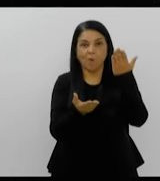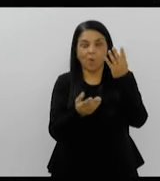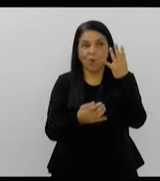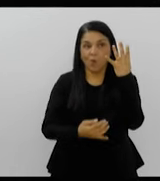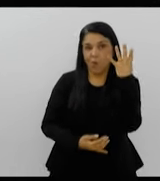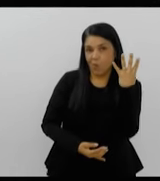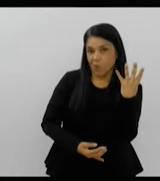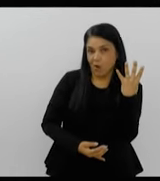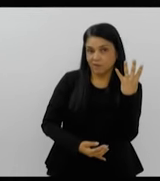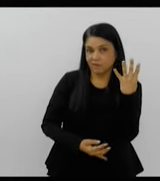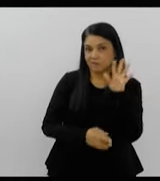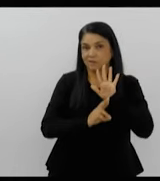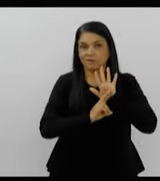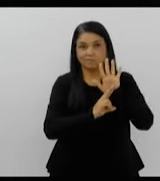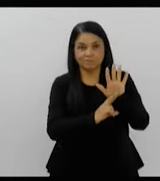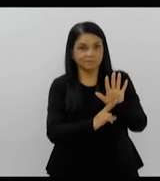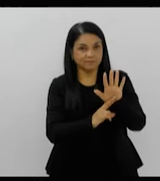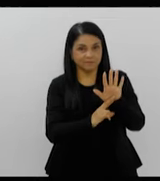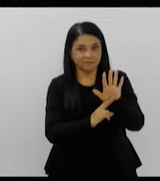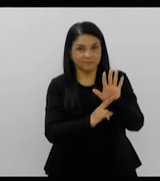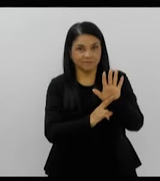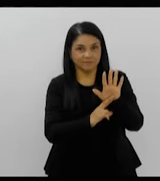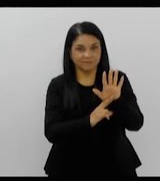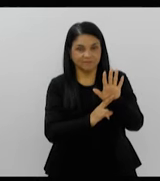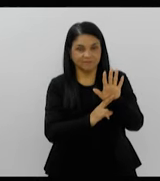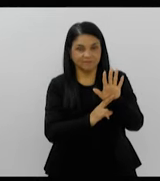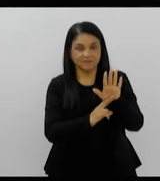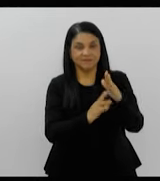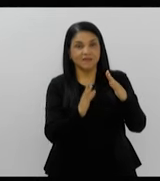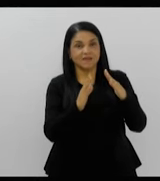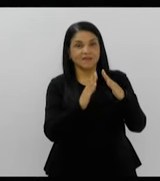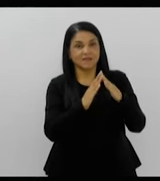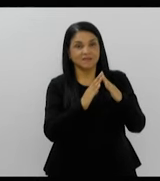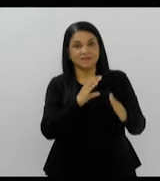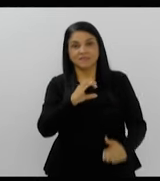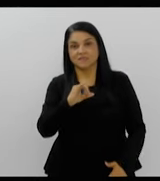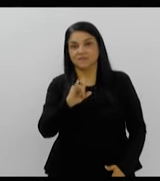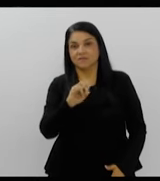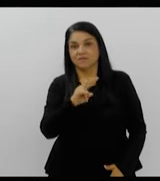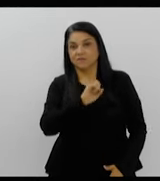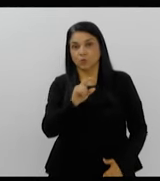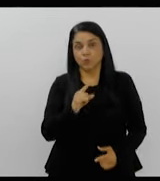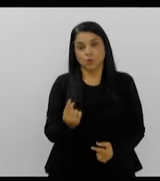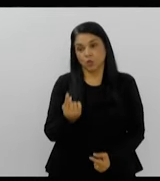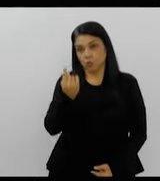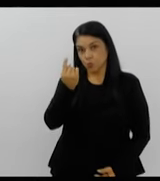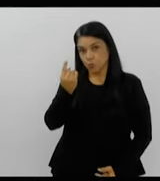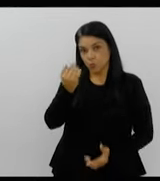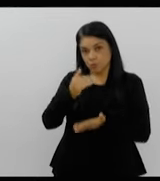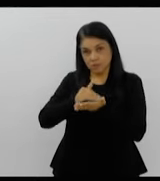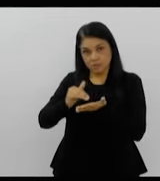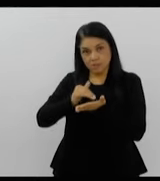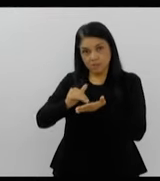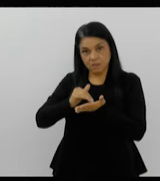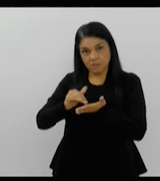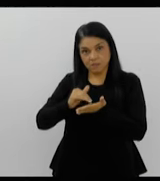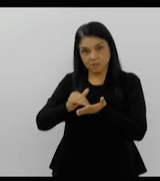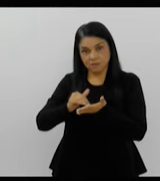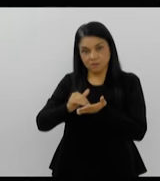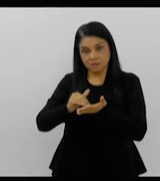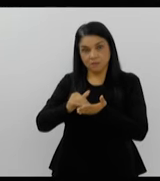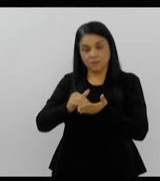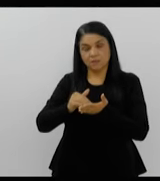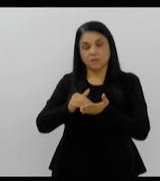4 representantes da Casa Civil, 1 representante da Secretaria do